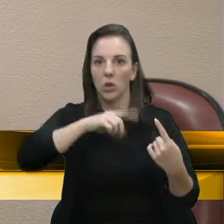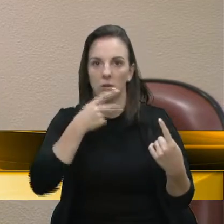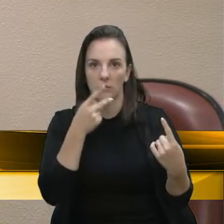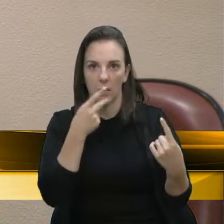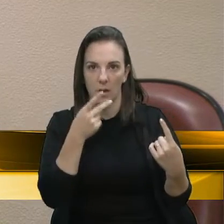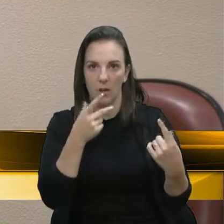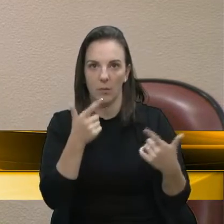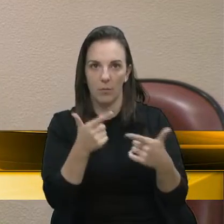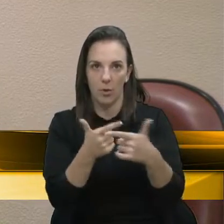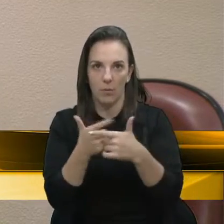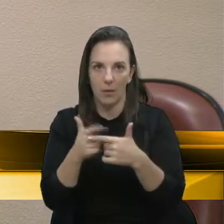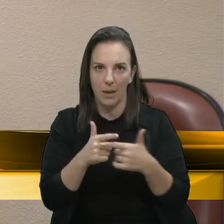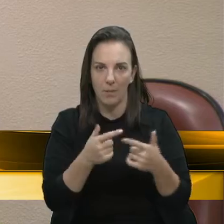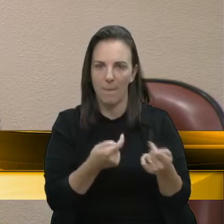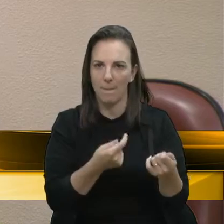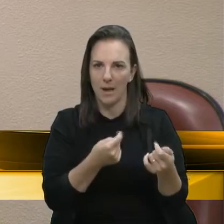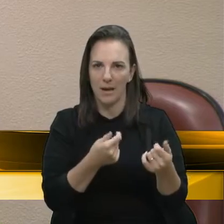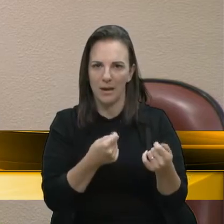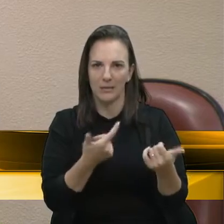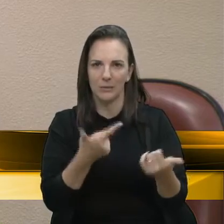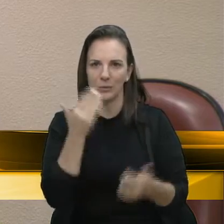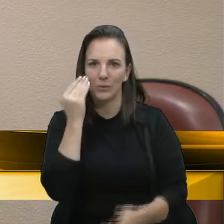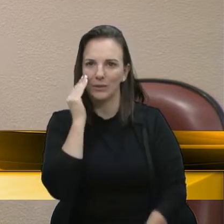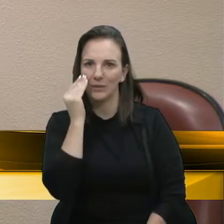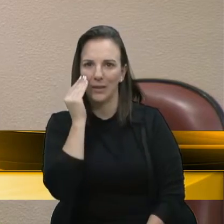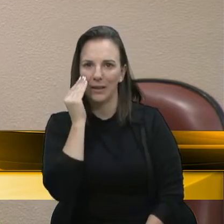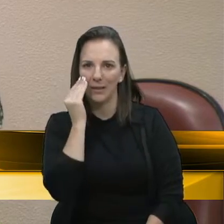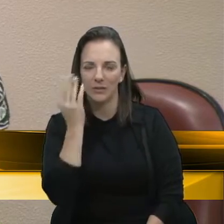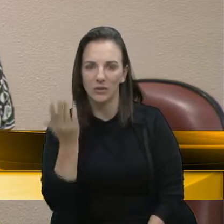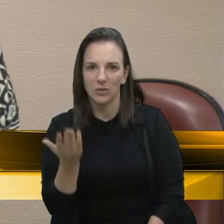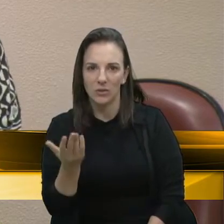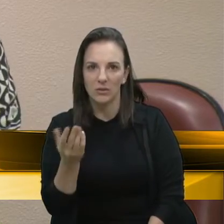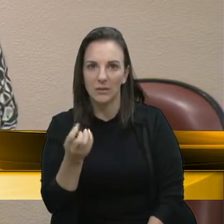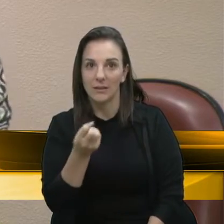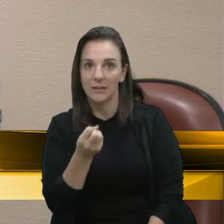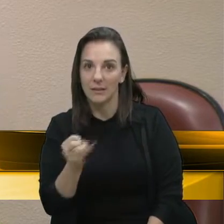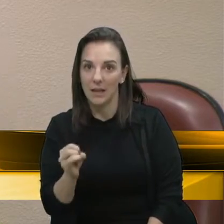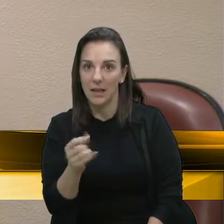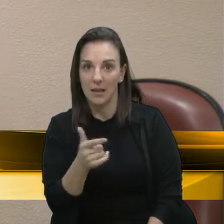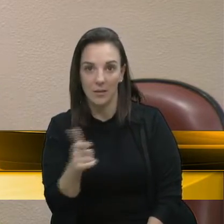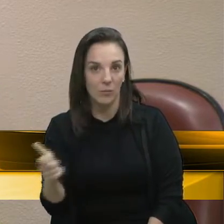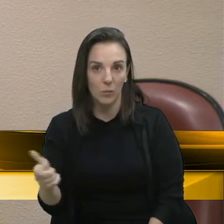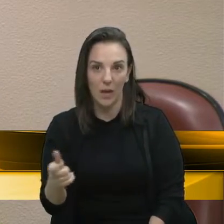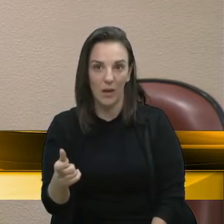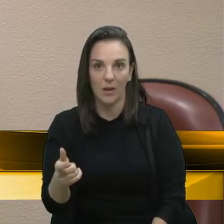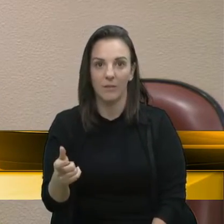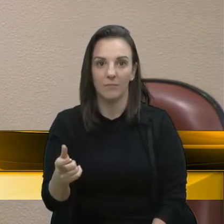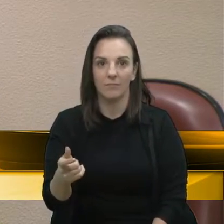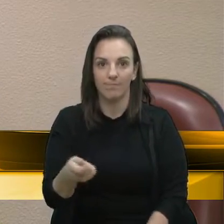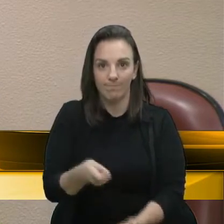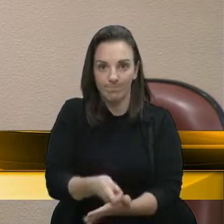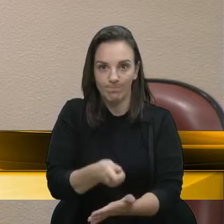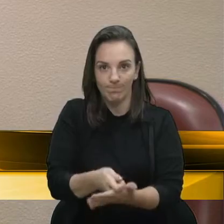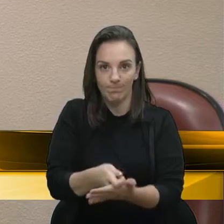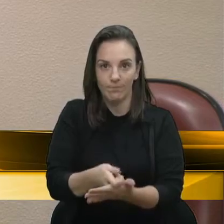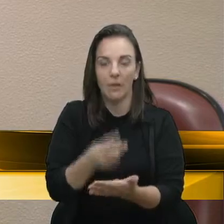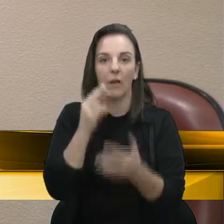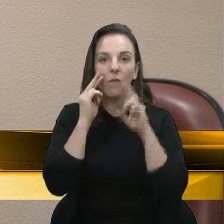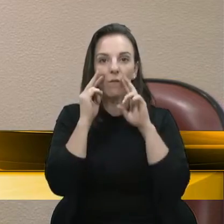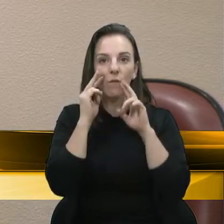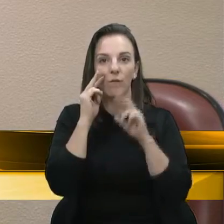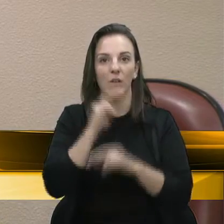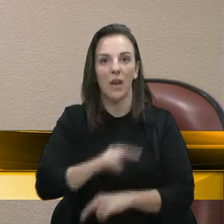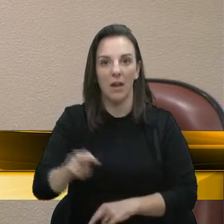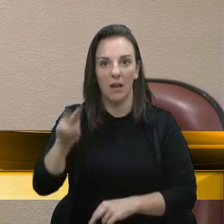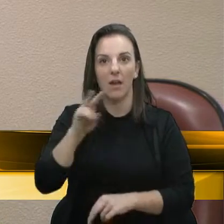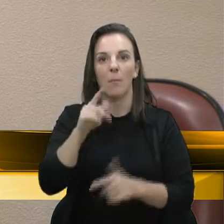entendendo que, se não houver medidas rigorosas, a gente vai ver a situação se agravar cada dia. Mas vamos